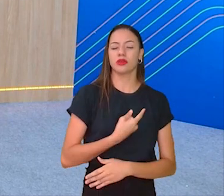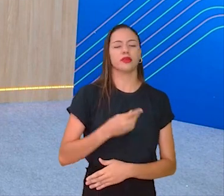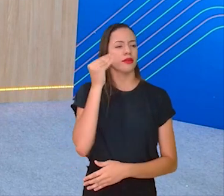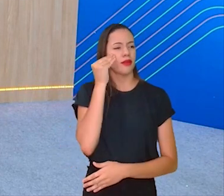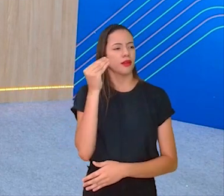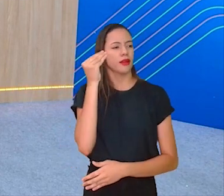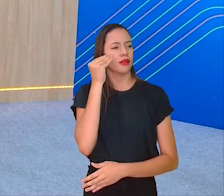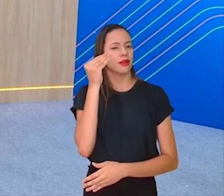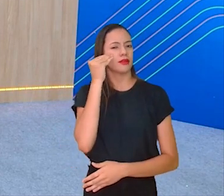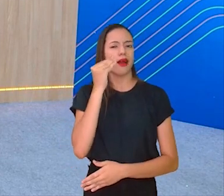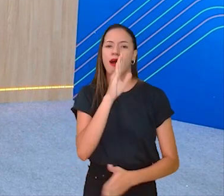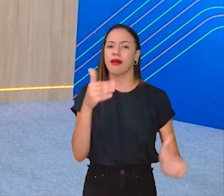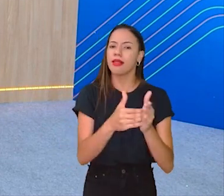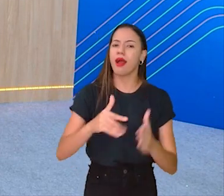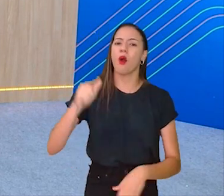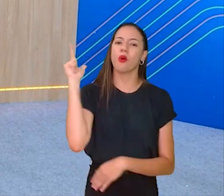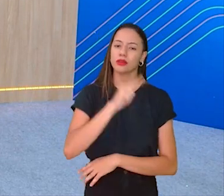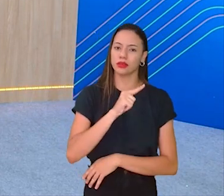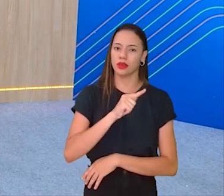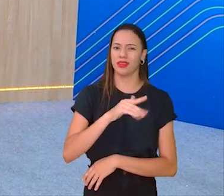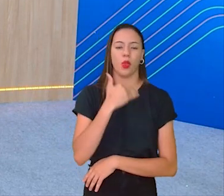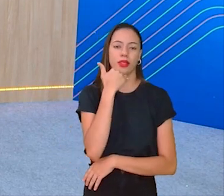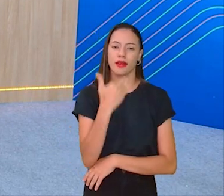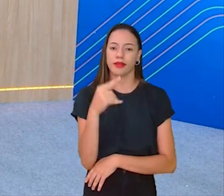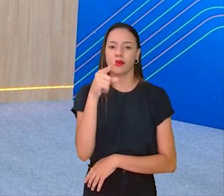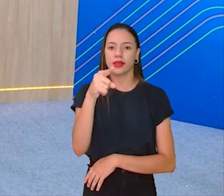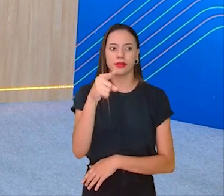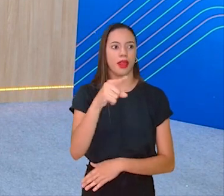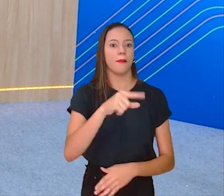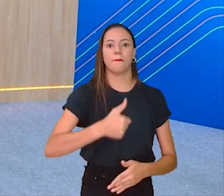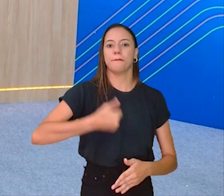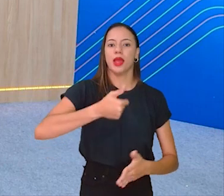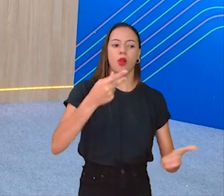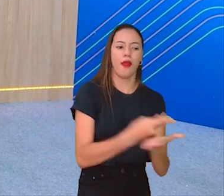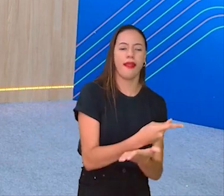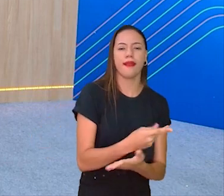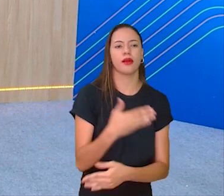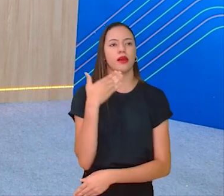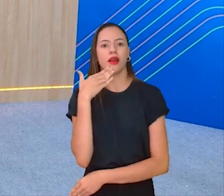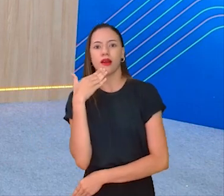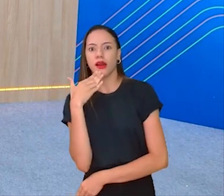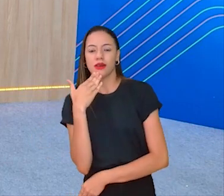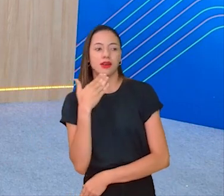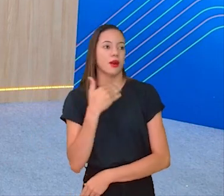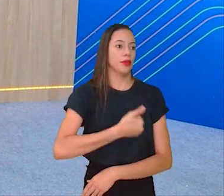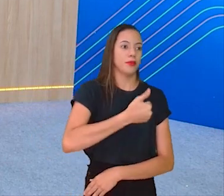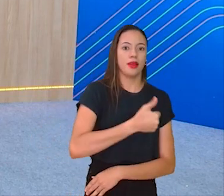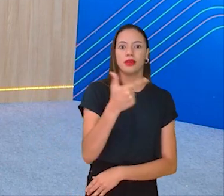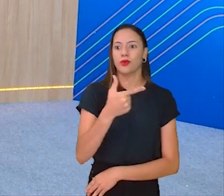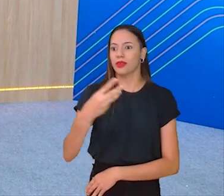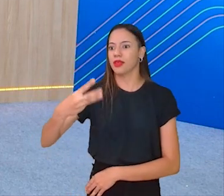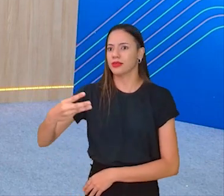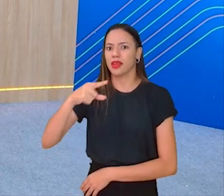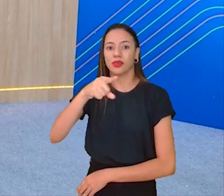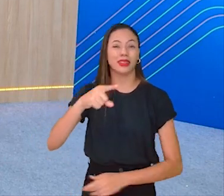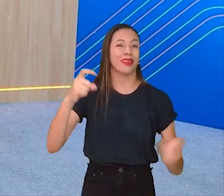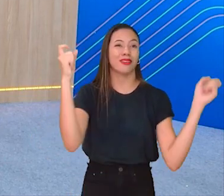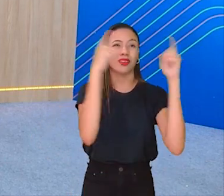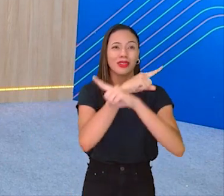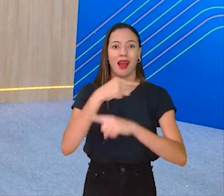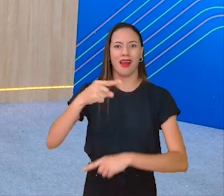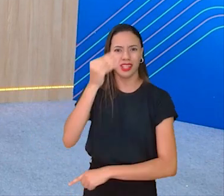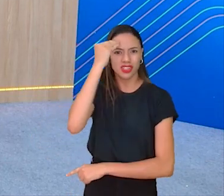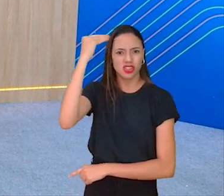avançando até conseguir. Então, não é diante do primeiro erro, da primeira falha, da primeira, segunda, terceira dificuldade que você vai desistir